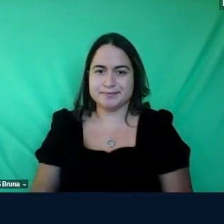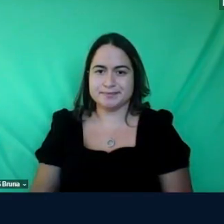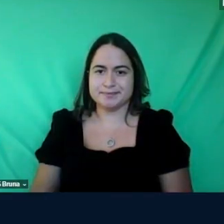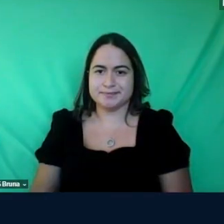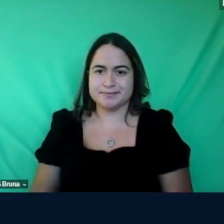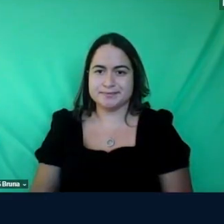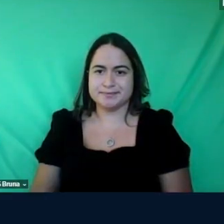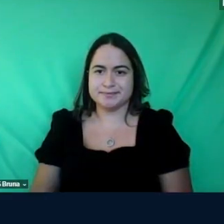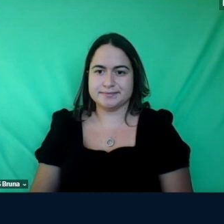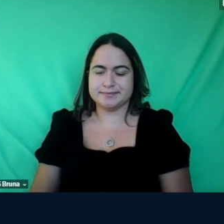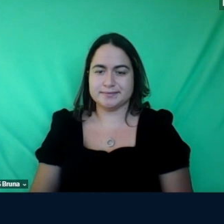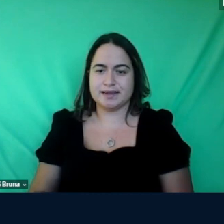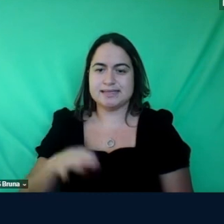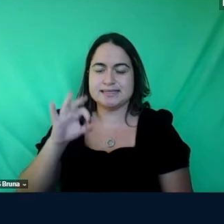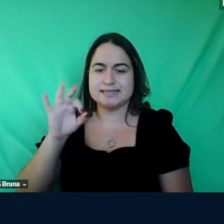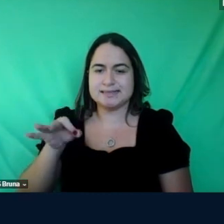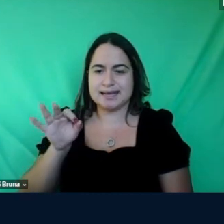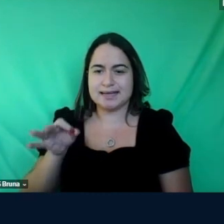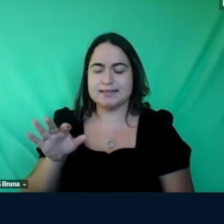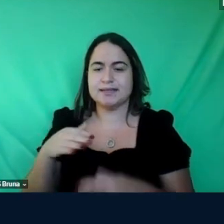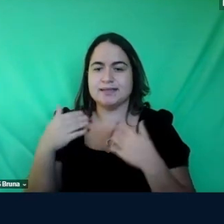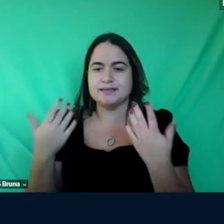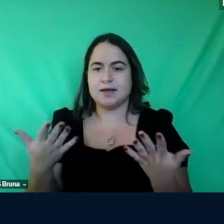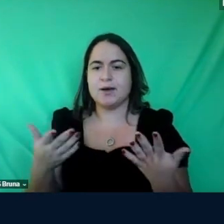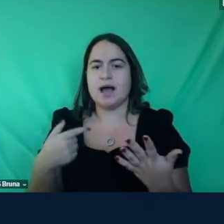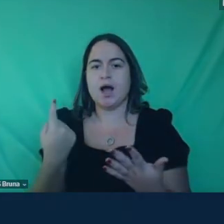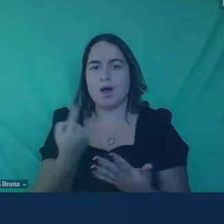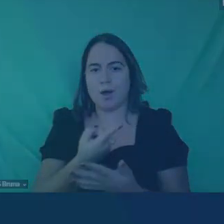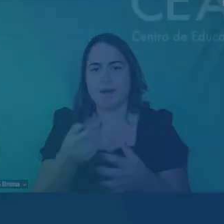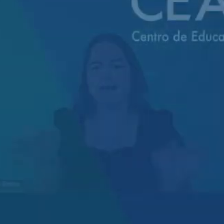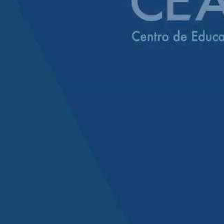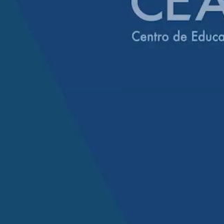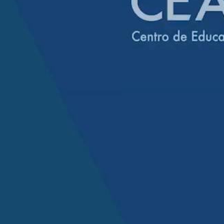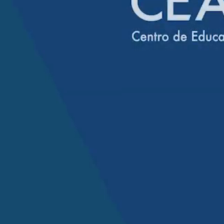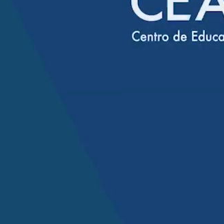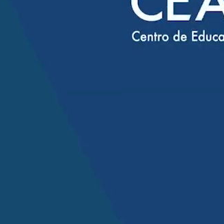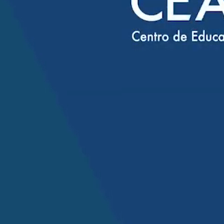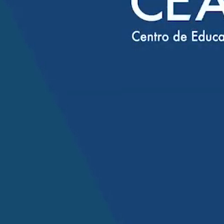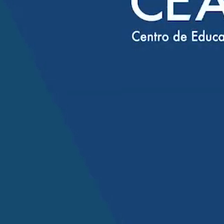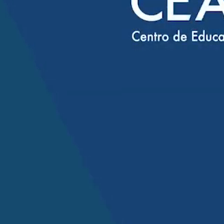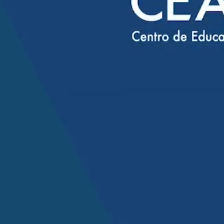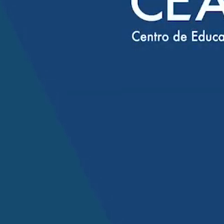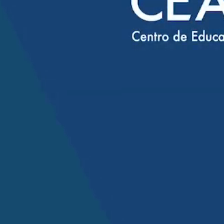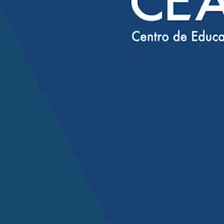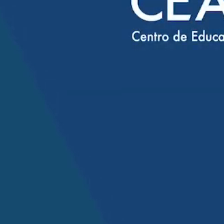tá certo então estamos encerrando aqui tá na terapia tchau tchau